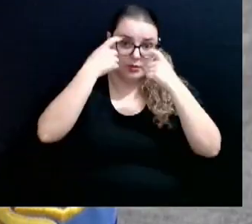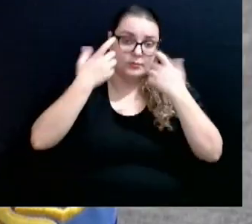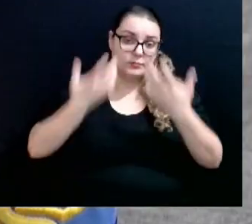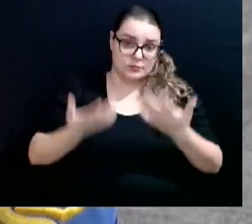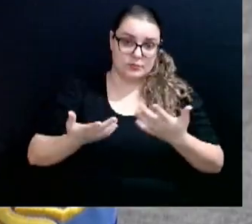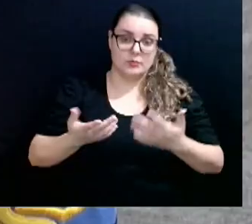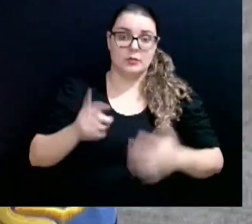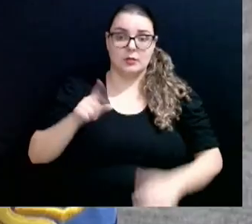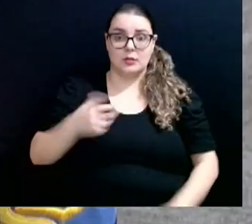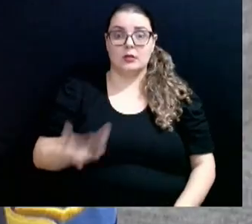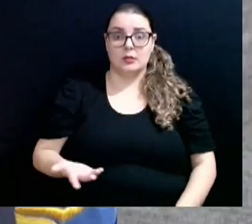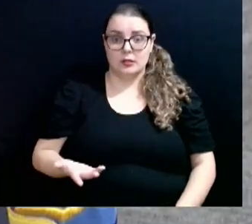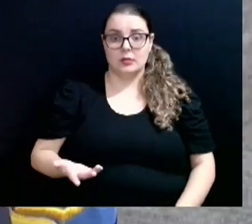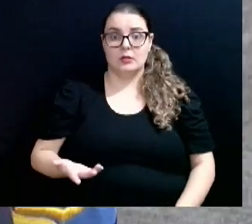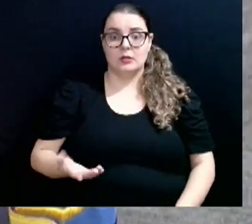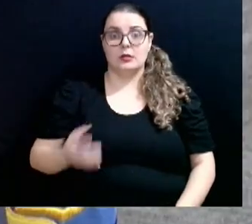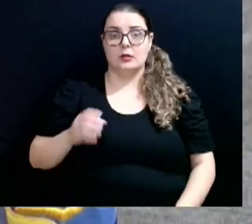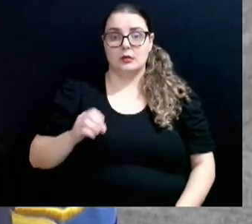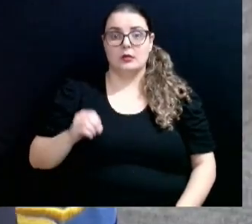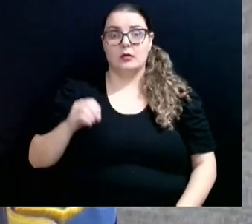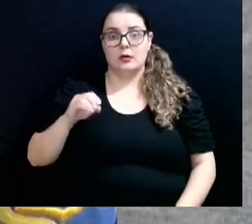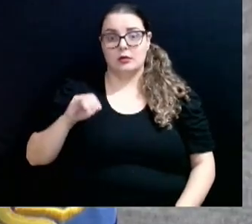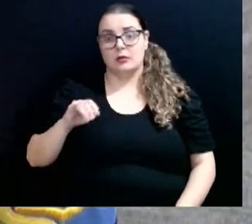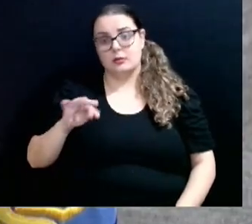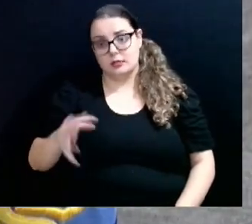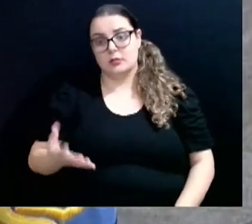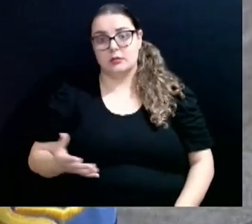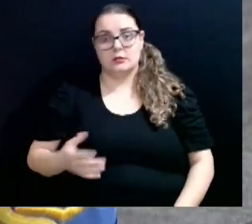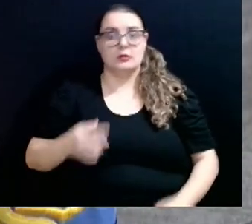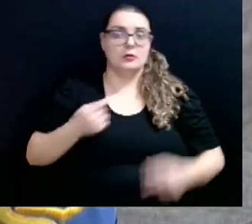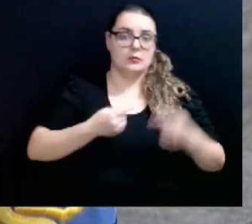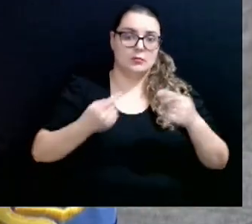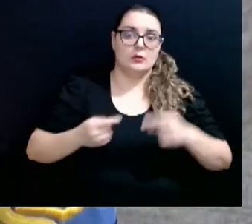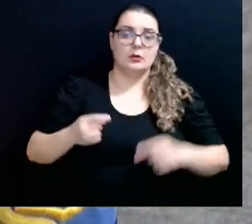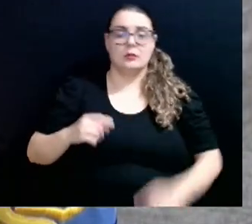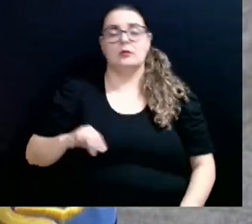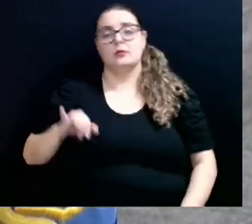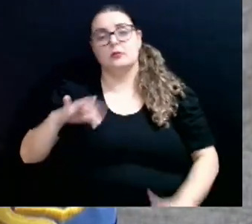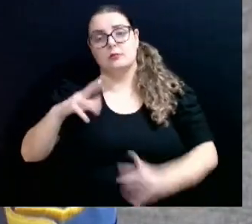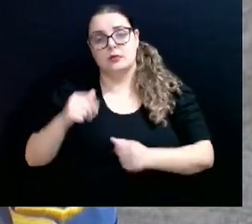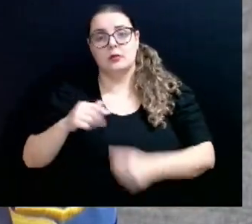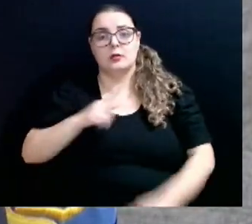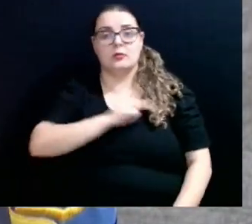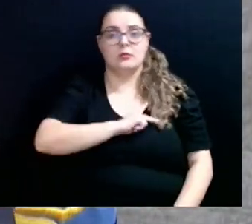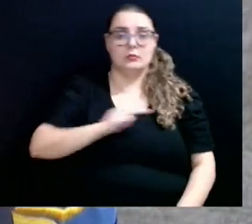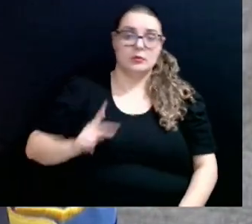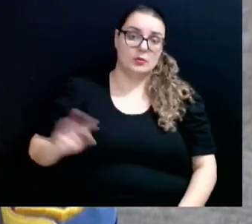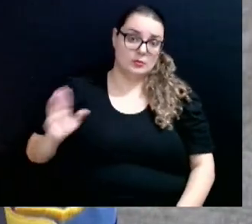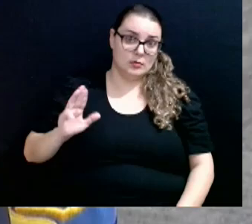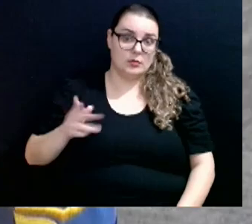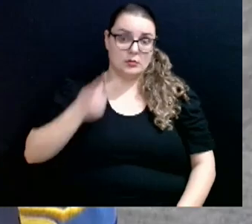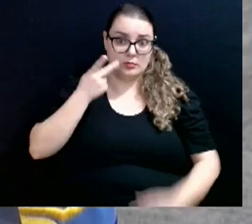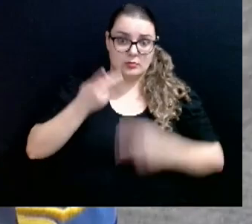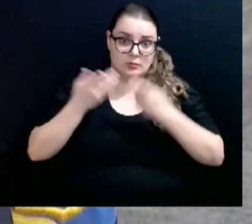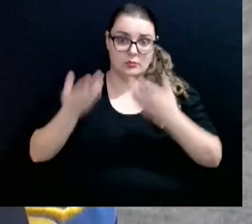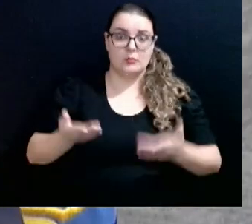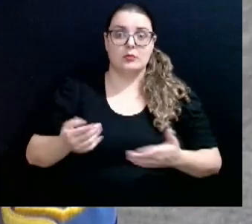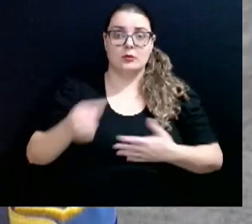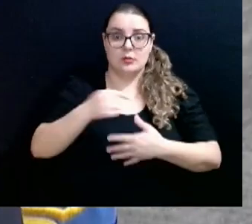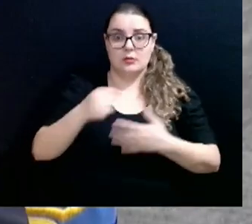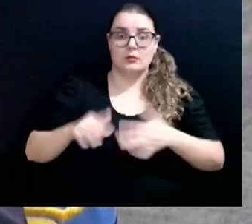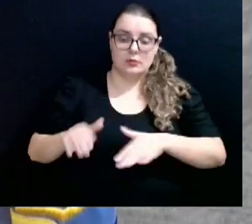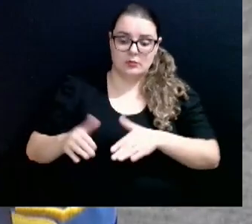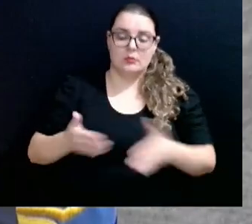da OIT, que é uma discussão nacional, inclusive, o presidente Lula já deu bastante destaque para isso. Então, acho que um dos passos é a gente apresentar uma moção